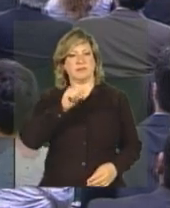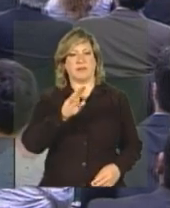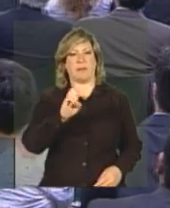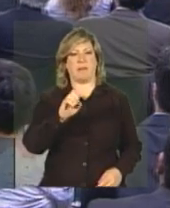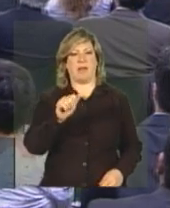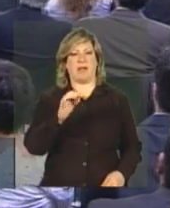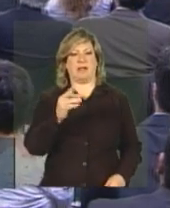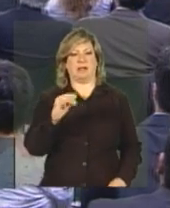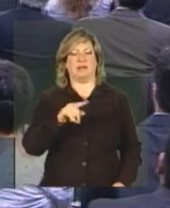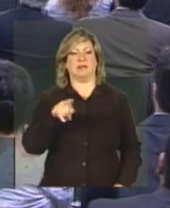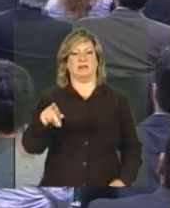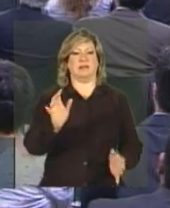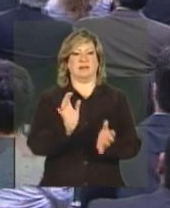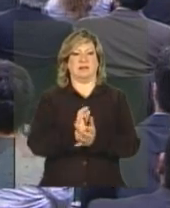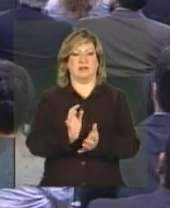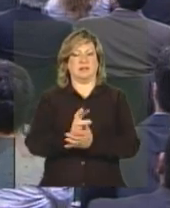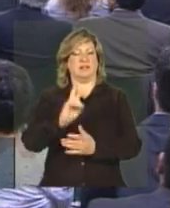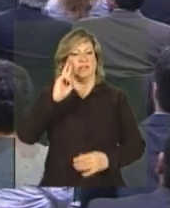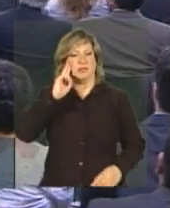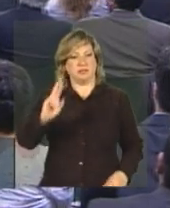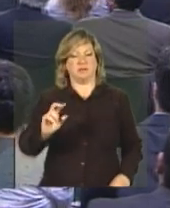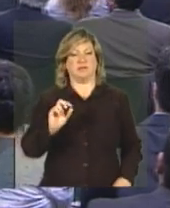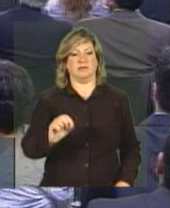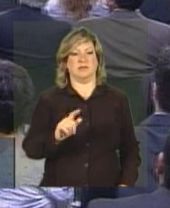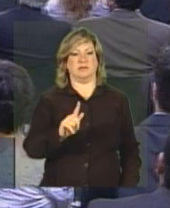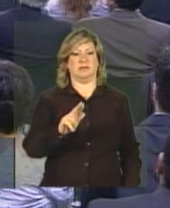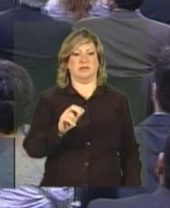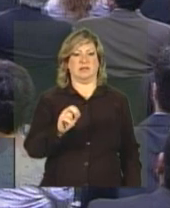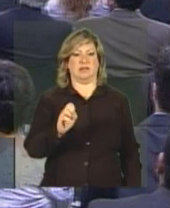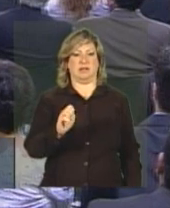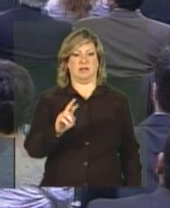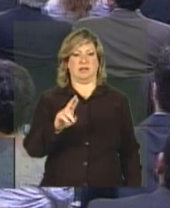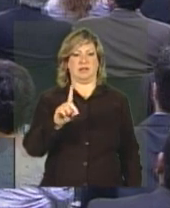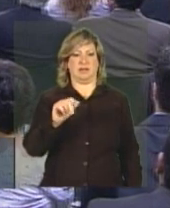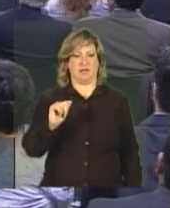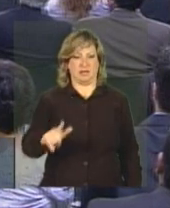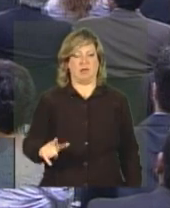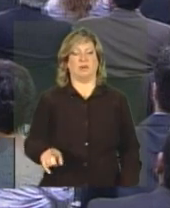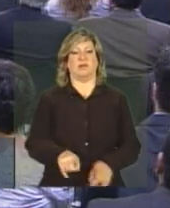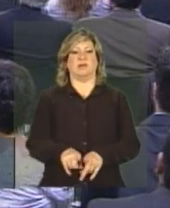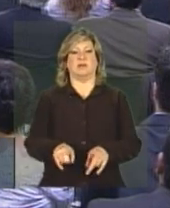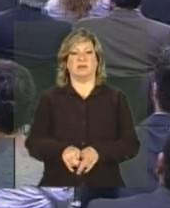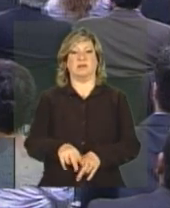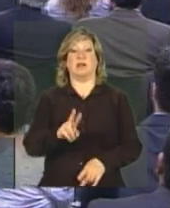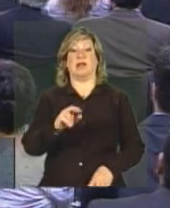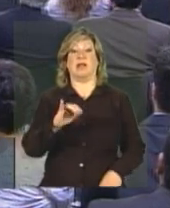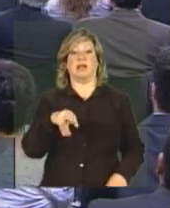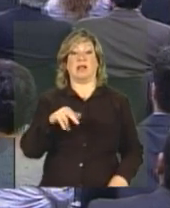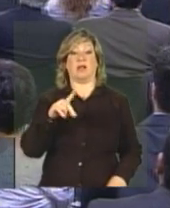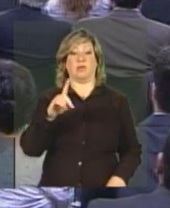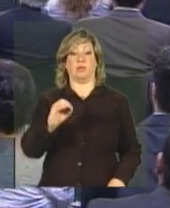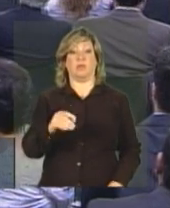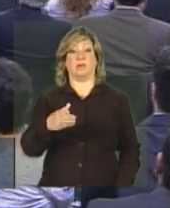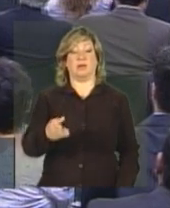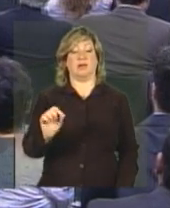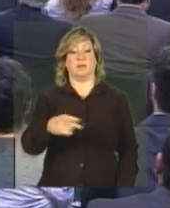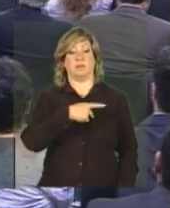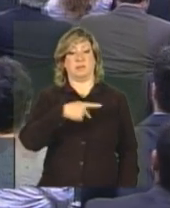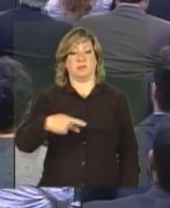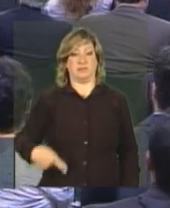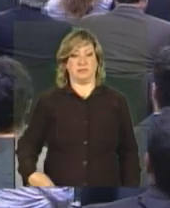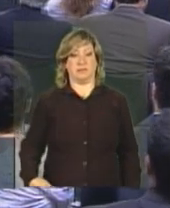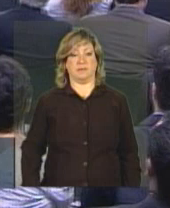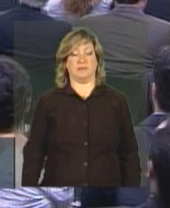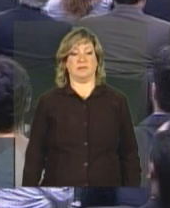Beatriz Bier Johann Peter, diretora do Instituto Gerdau, senhor Reinaldo Garcia,